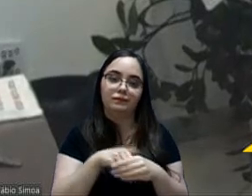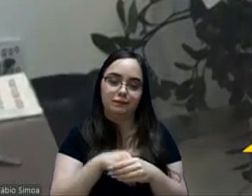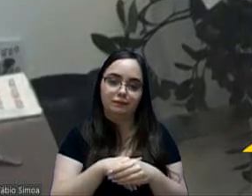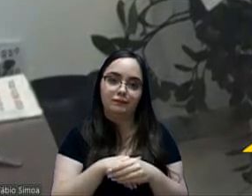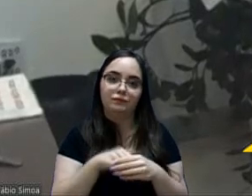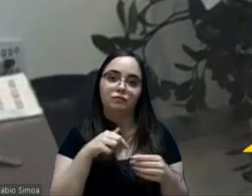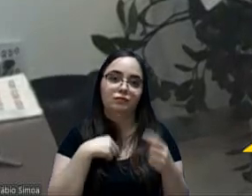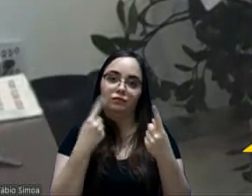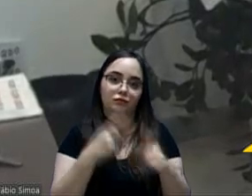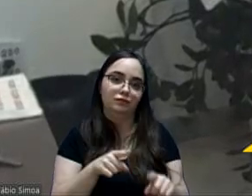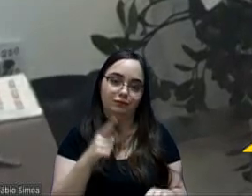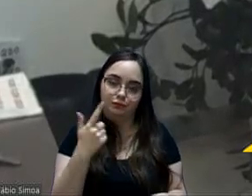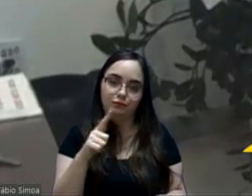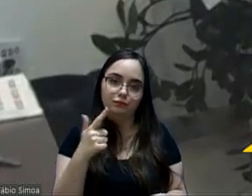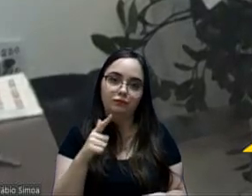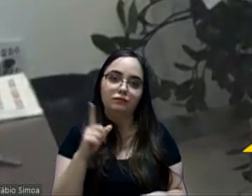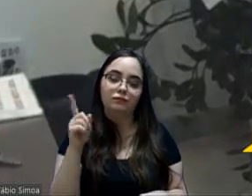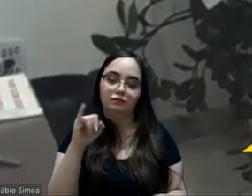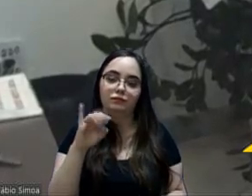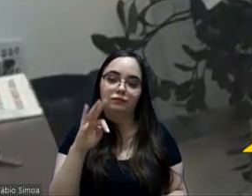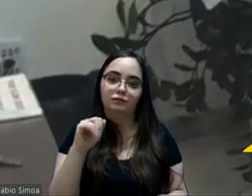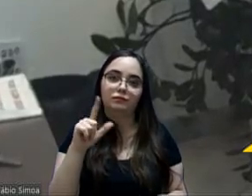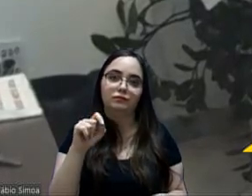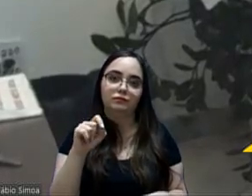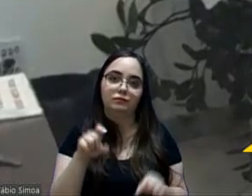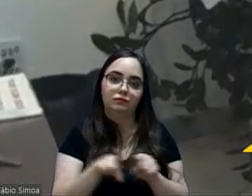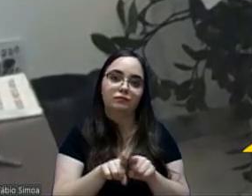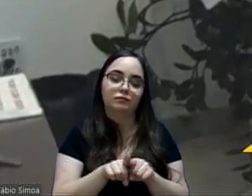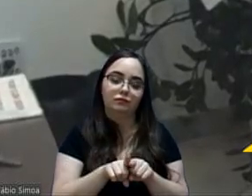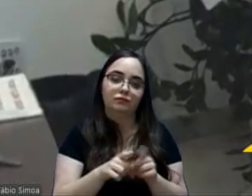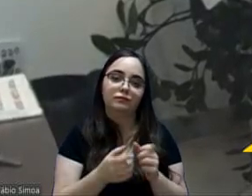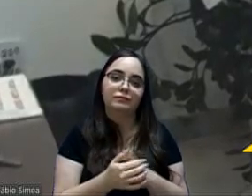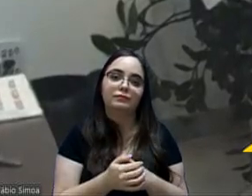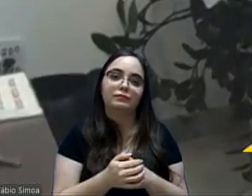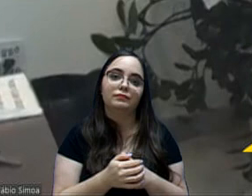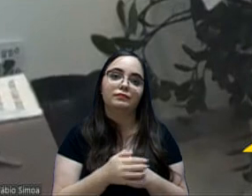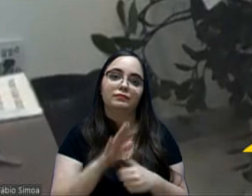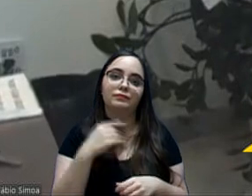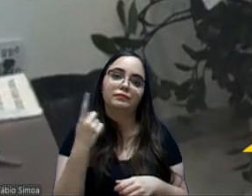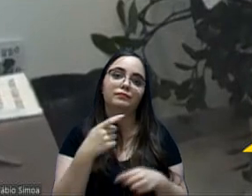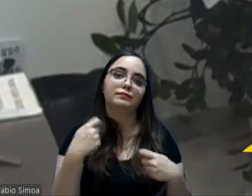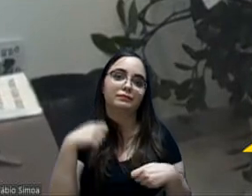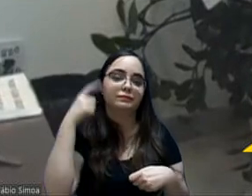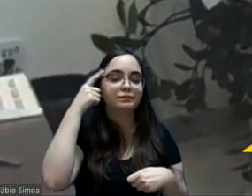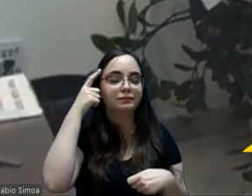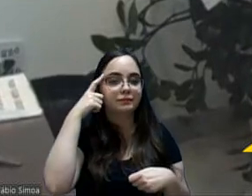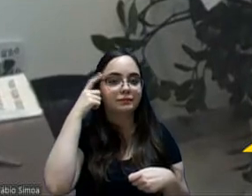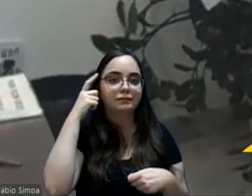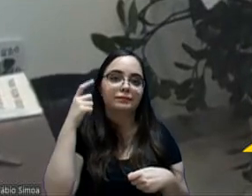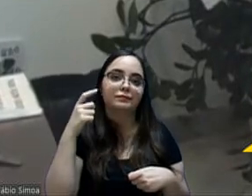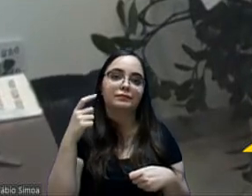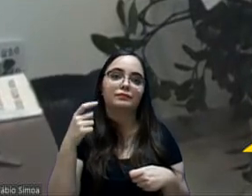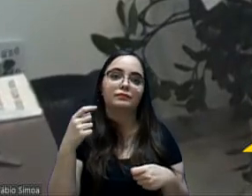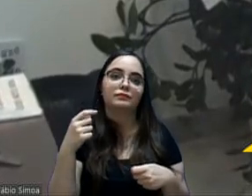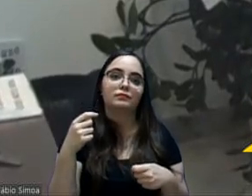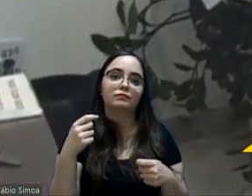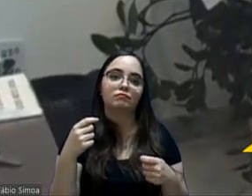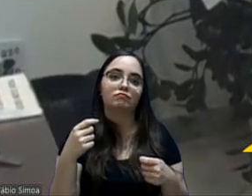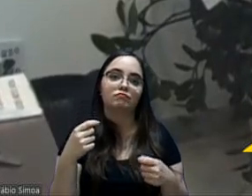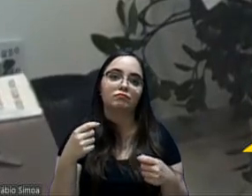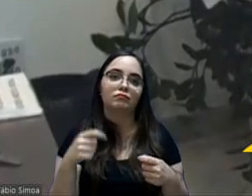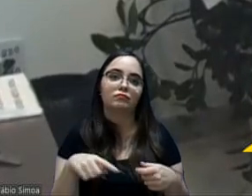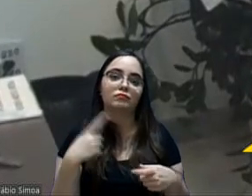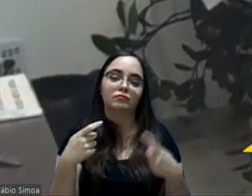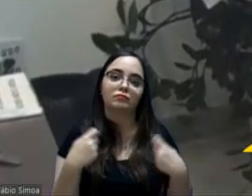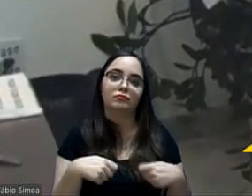contra também a questão do vereador Ítalo também, mas a gente tem que se conscientizar na questão da gente